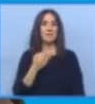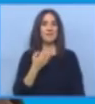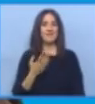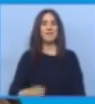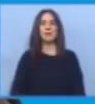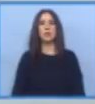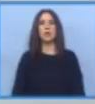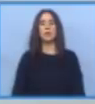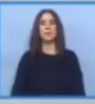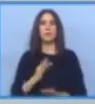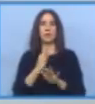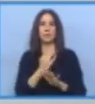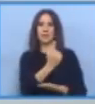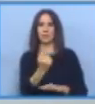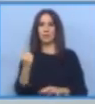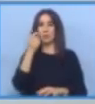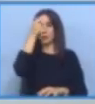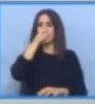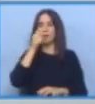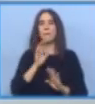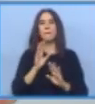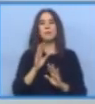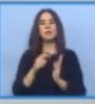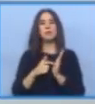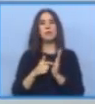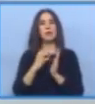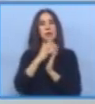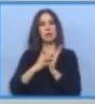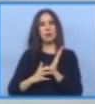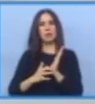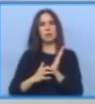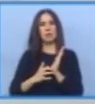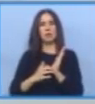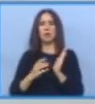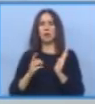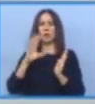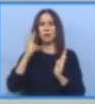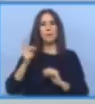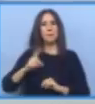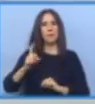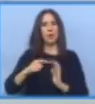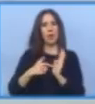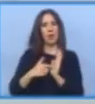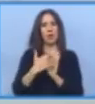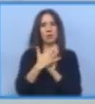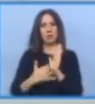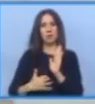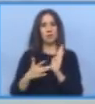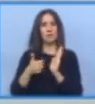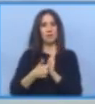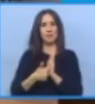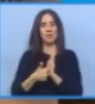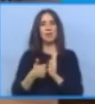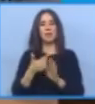A cada celebração dominical. Mas os próprios textos, são vários esses acontecimentos que estão nos textos da Bíblia, né? Que mostram